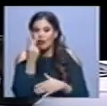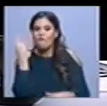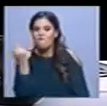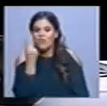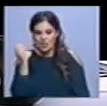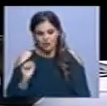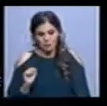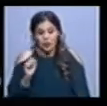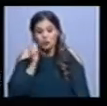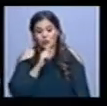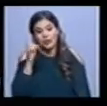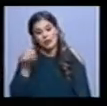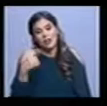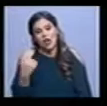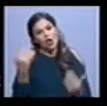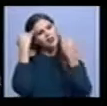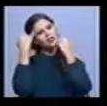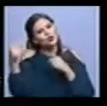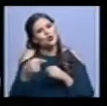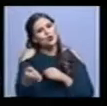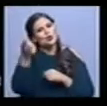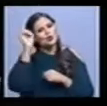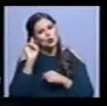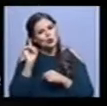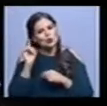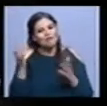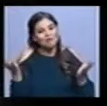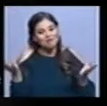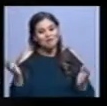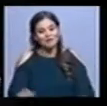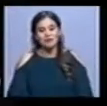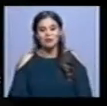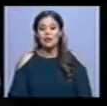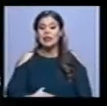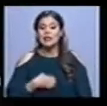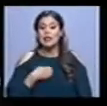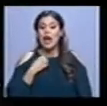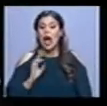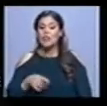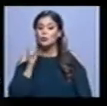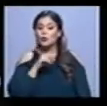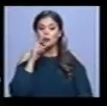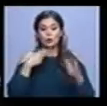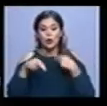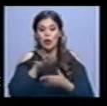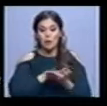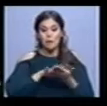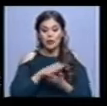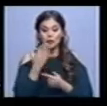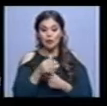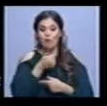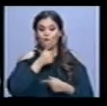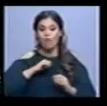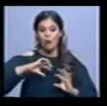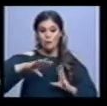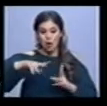olha, se calhar até é capaz de não ser uma notícia tão má como isso para os astrobiólogos. Isso quer dizer que podemos ir à procura desse composto em Marte, por exemplo? Em